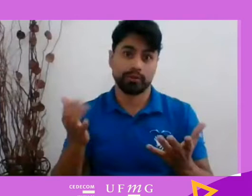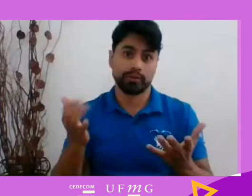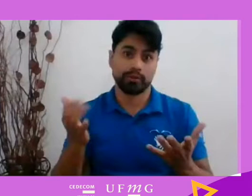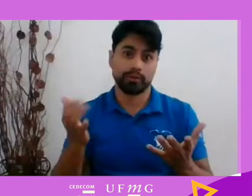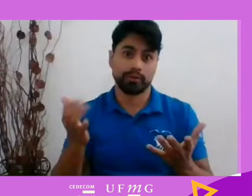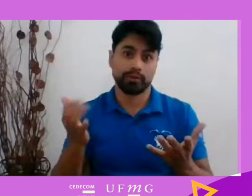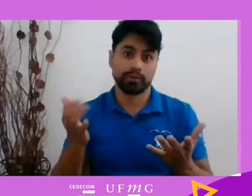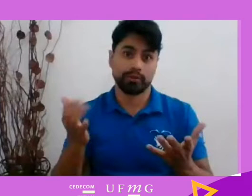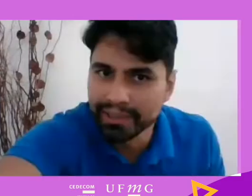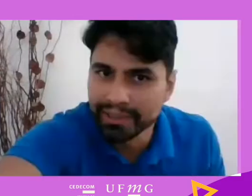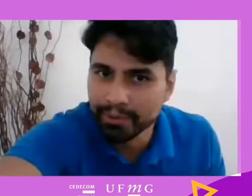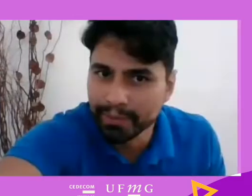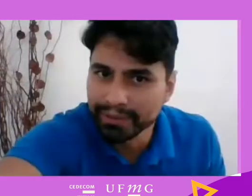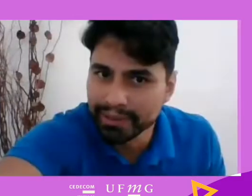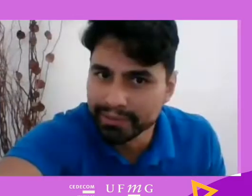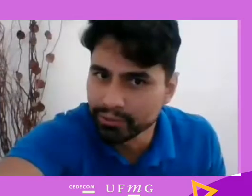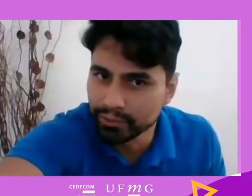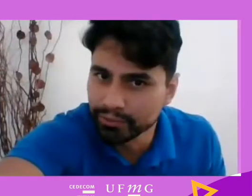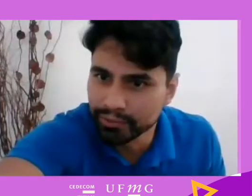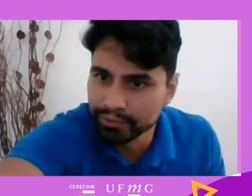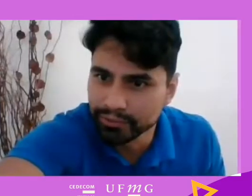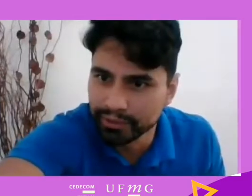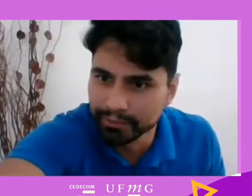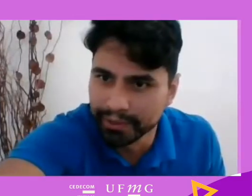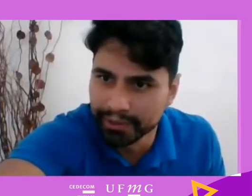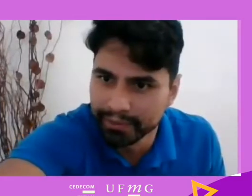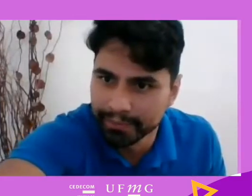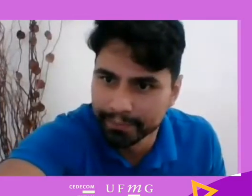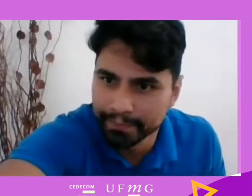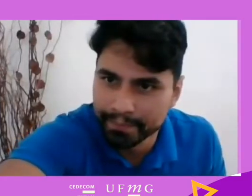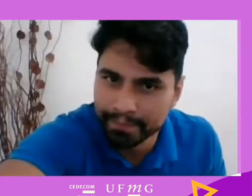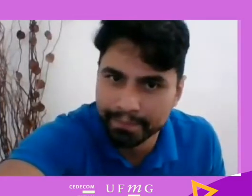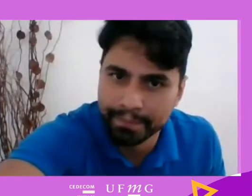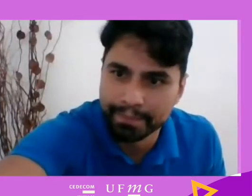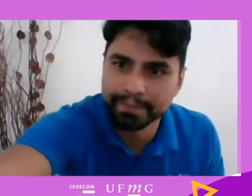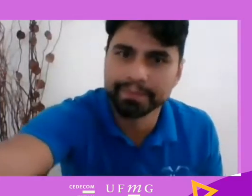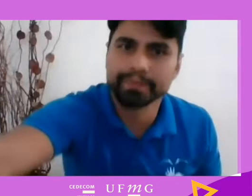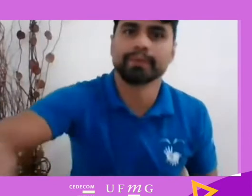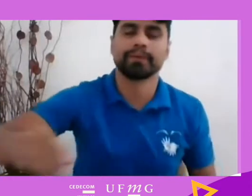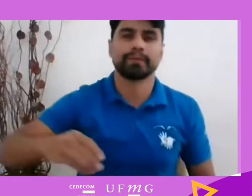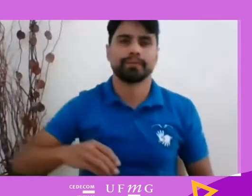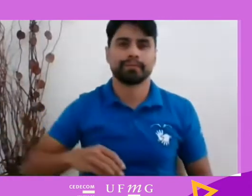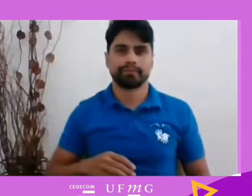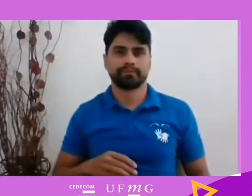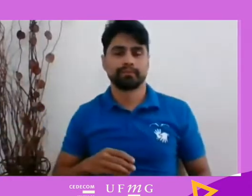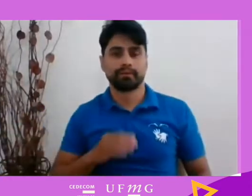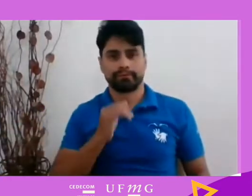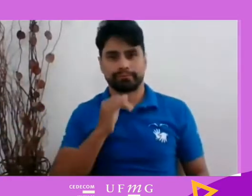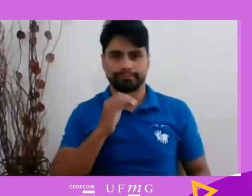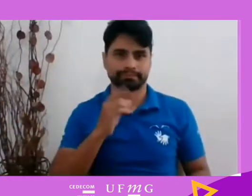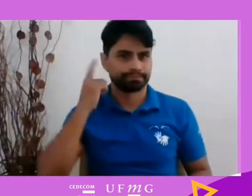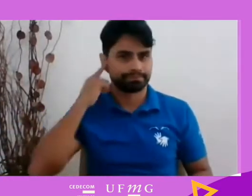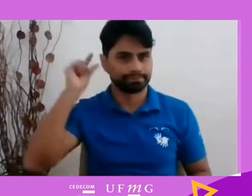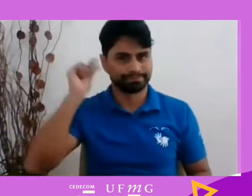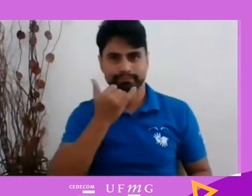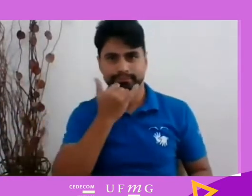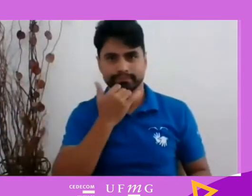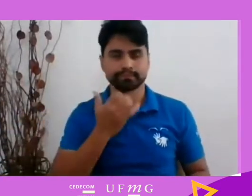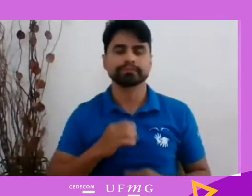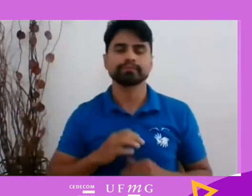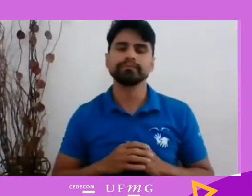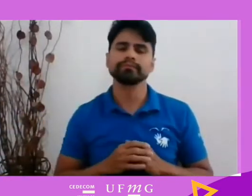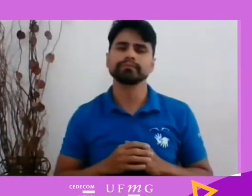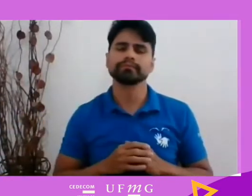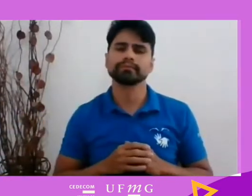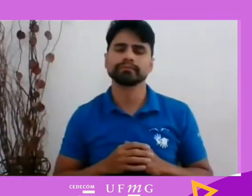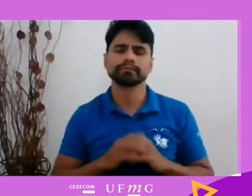já sabe como que isso influenciou eleições no mundo inteiro e talvez até aqui no Brasil, há indícios nesse sentido. Mas a grande questão por isso